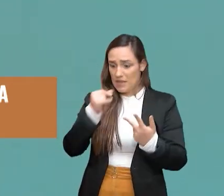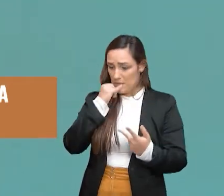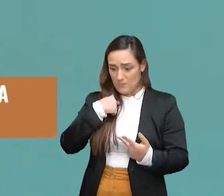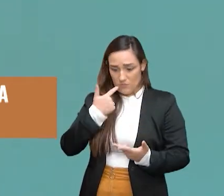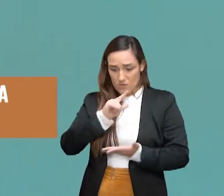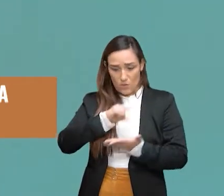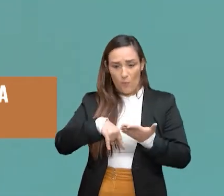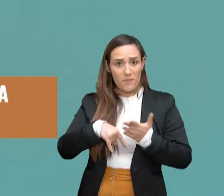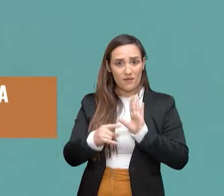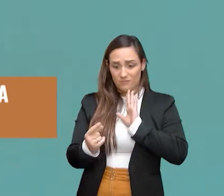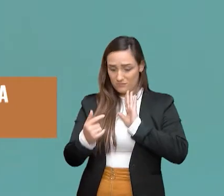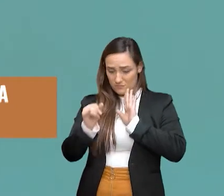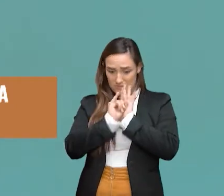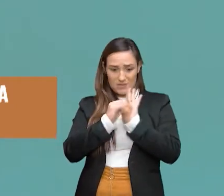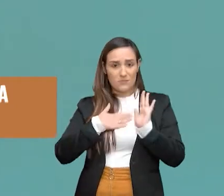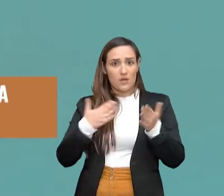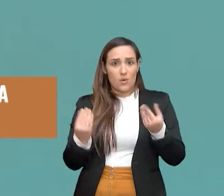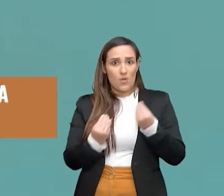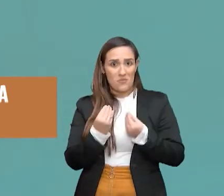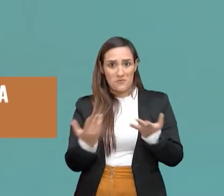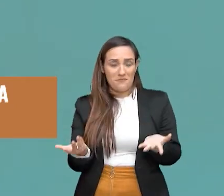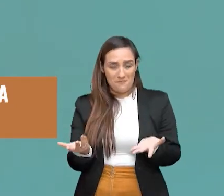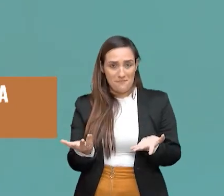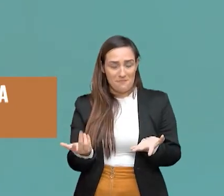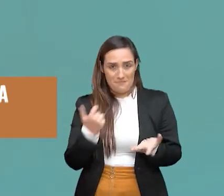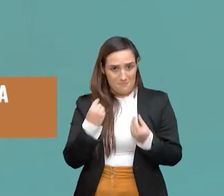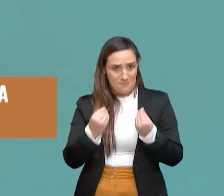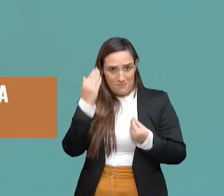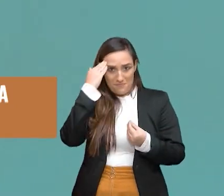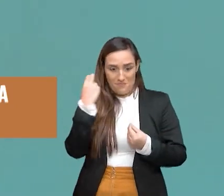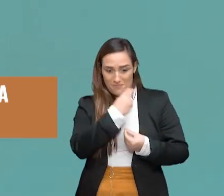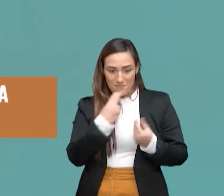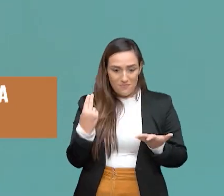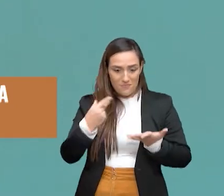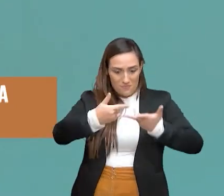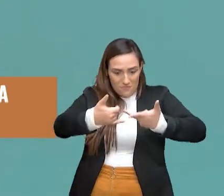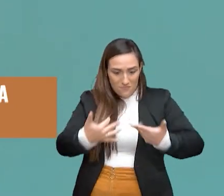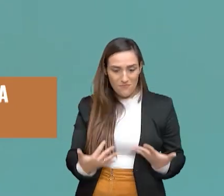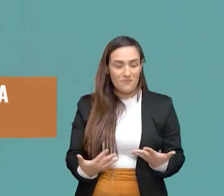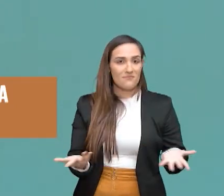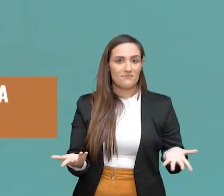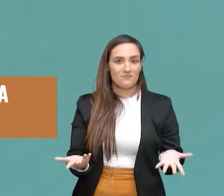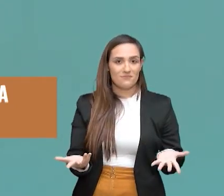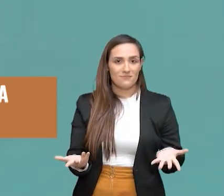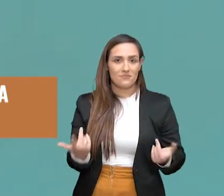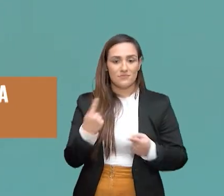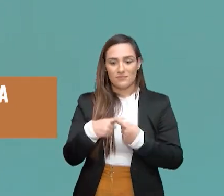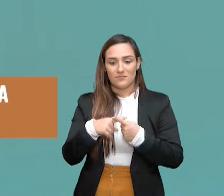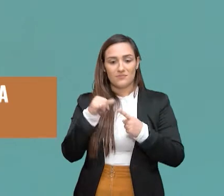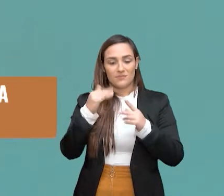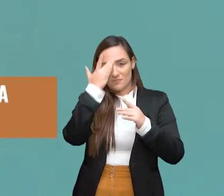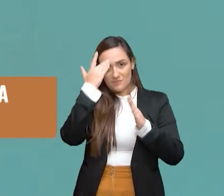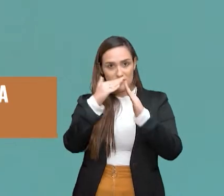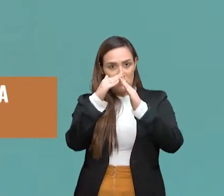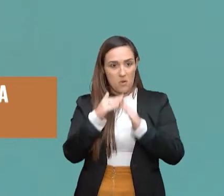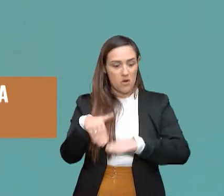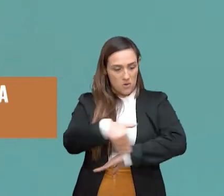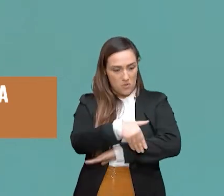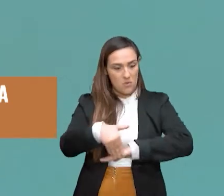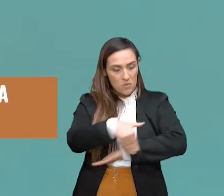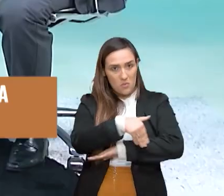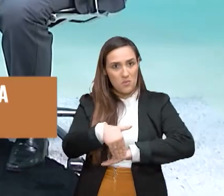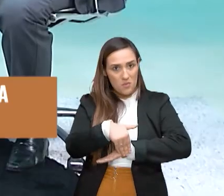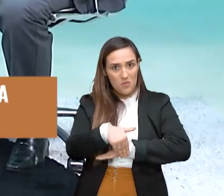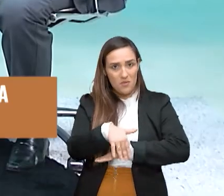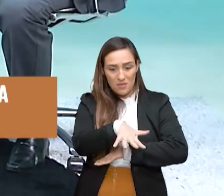situação de vulnerabilidade muito grande, porque existe ali a pessoa em situação de rua, naturalmente, por